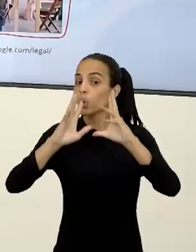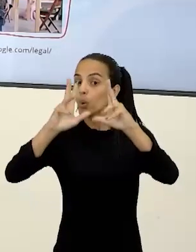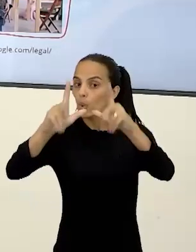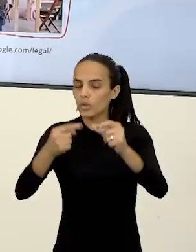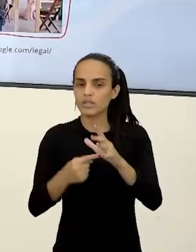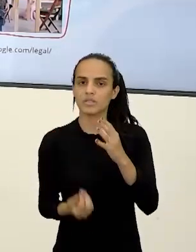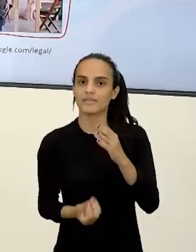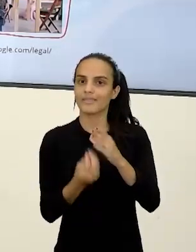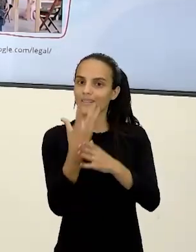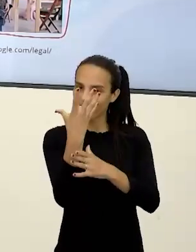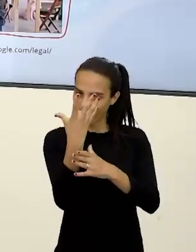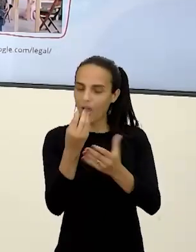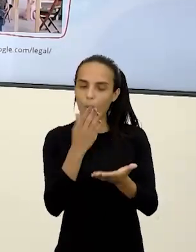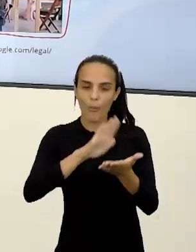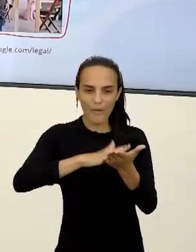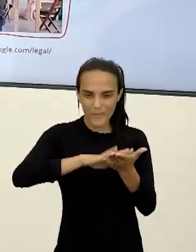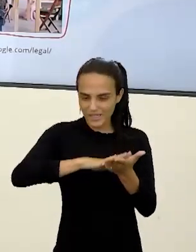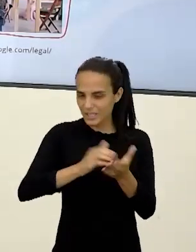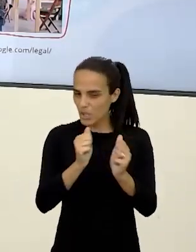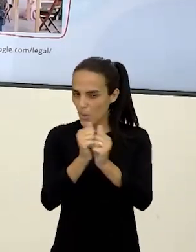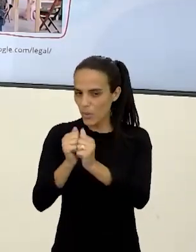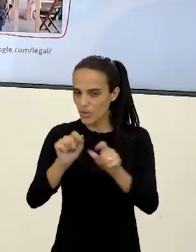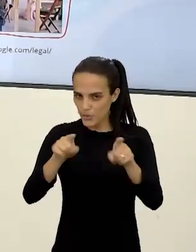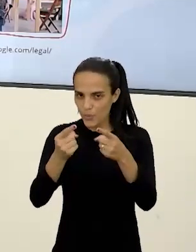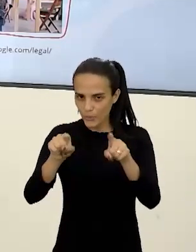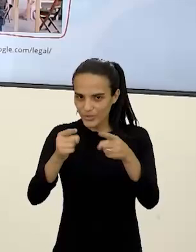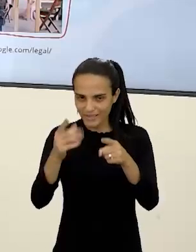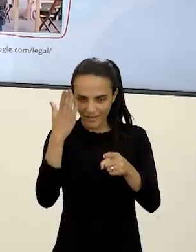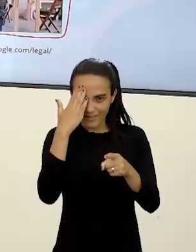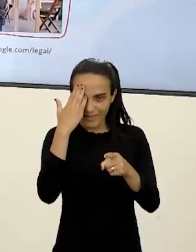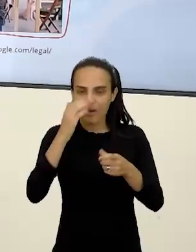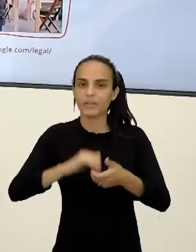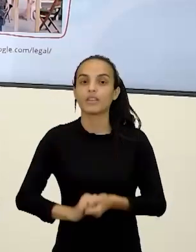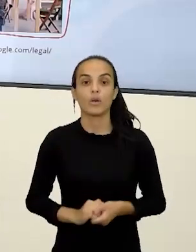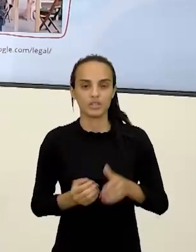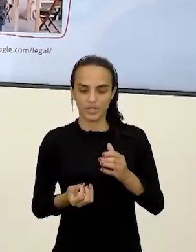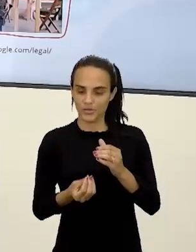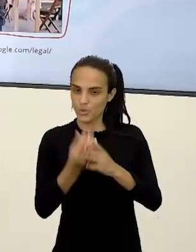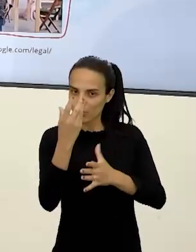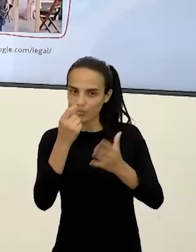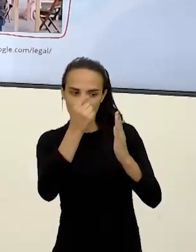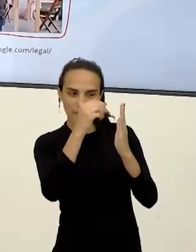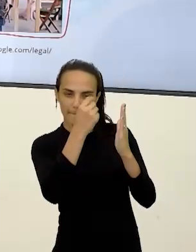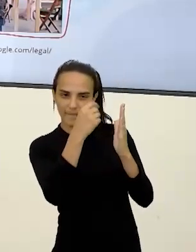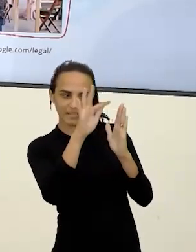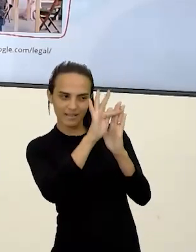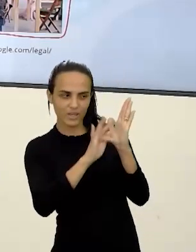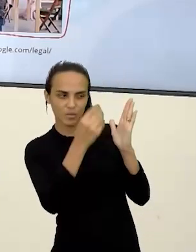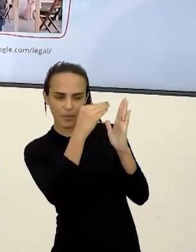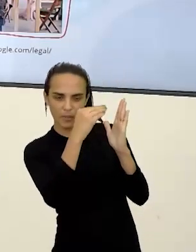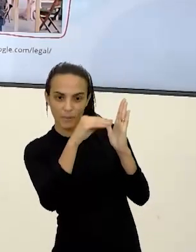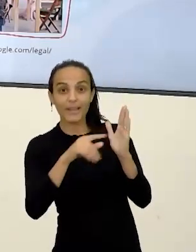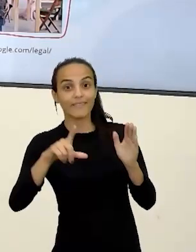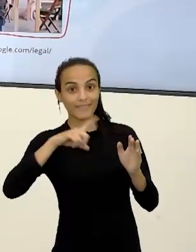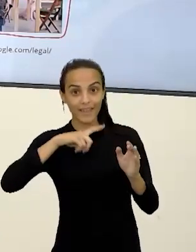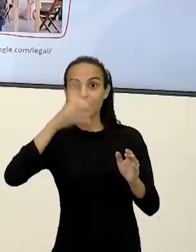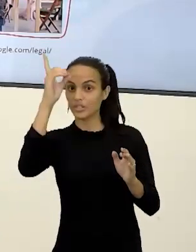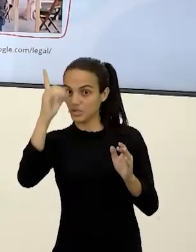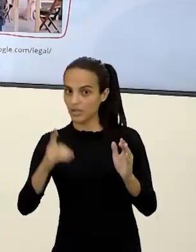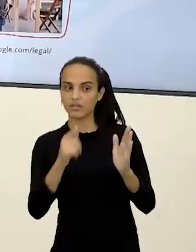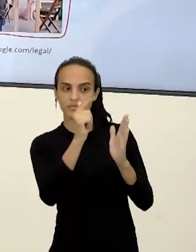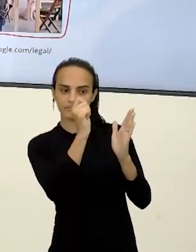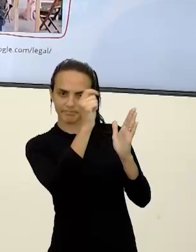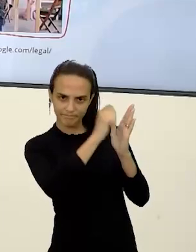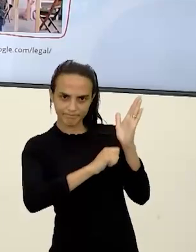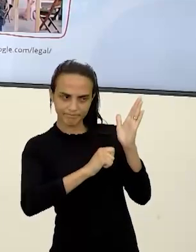com a banda de músicas nossas, então que a gente compõe, que a gente escreveu junto, tem direito autoral. Só que acontece, eu